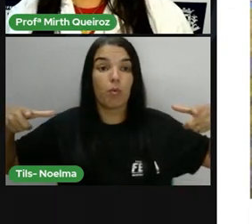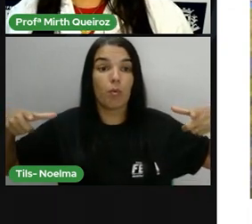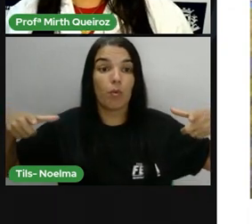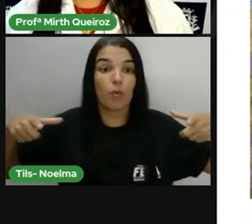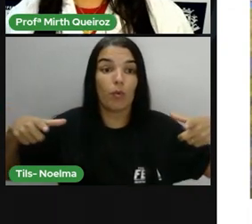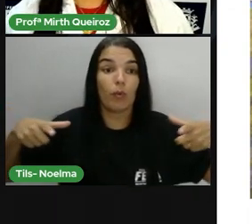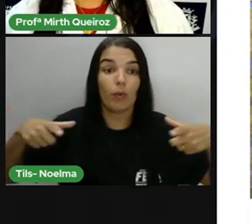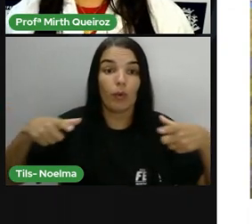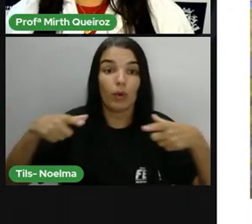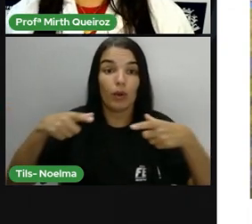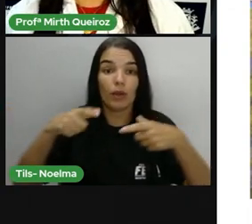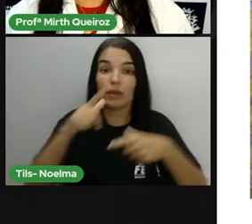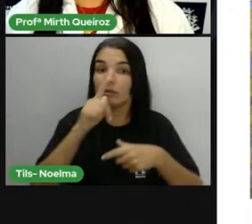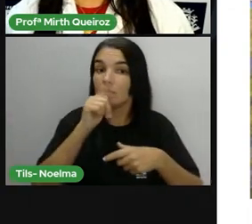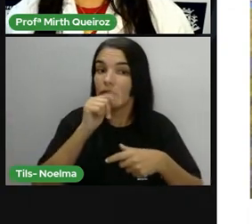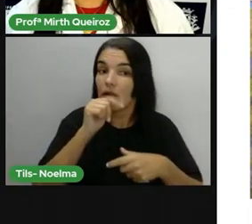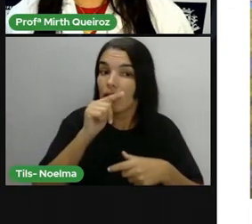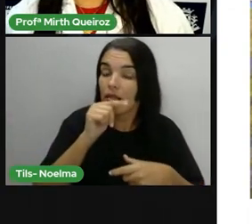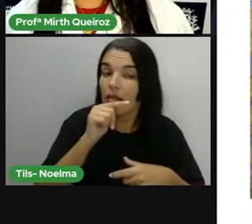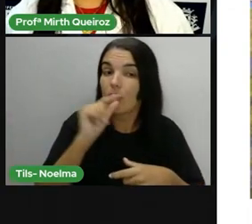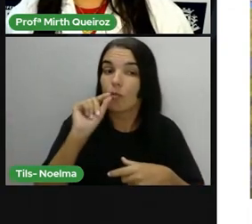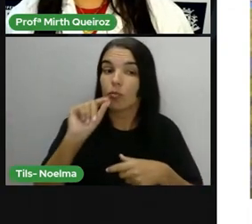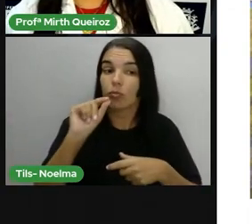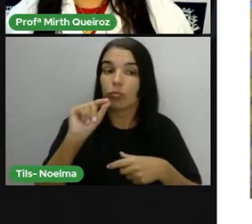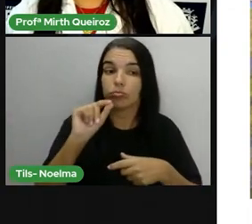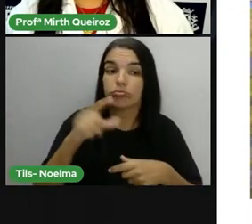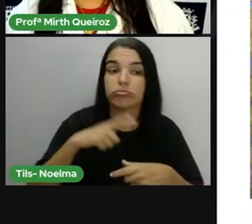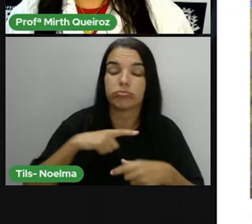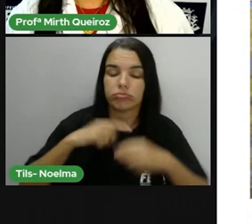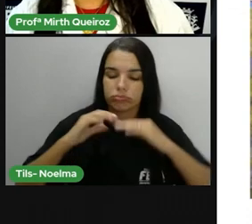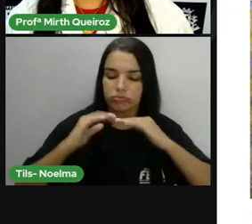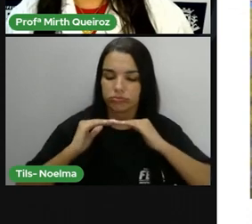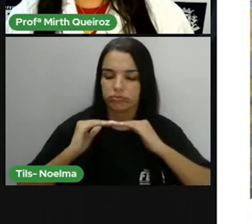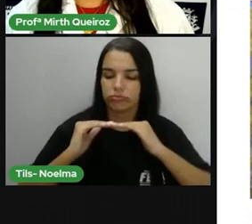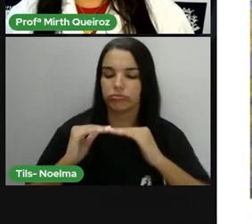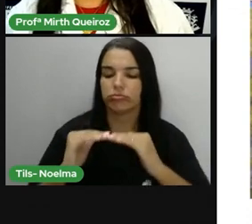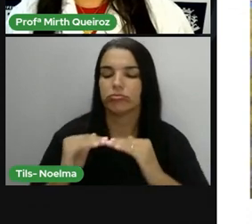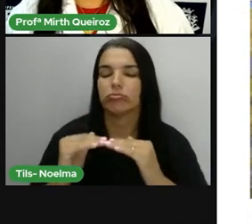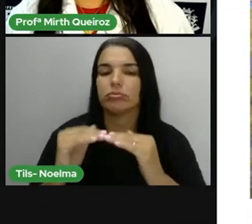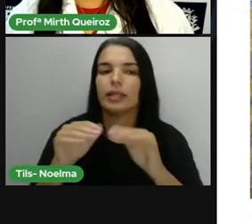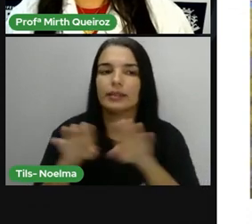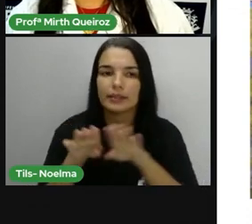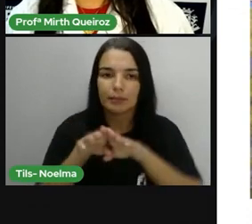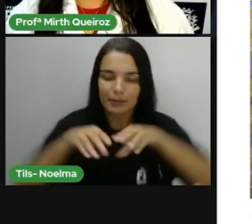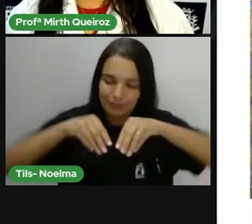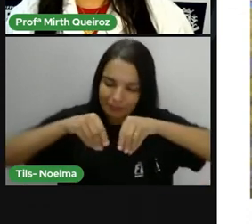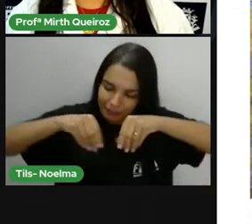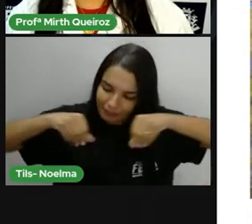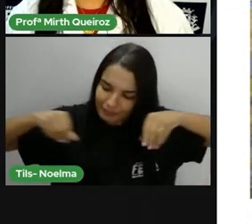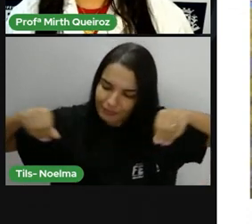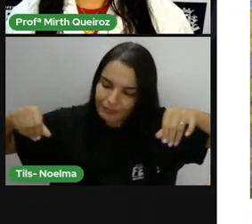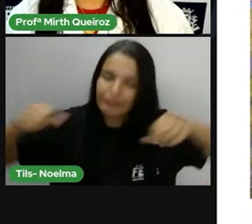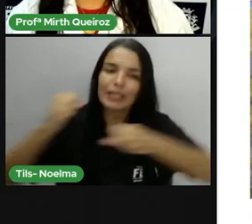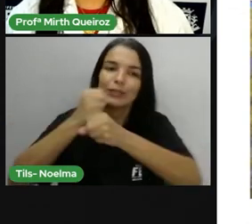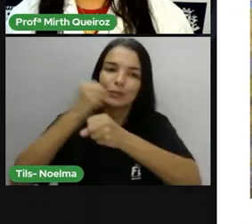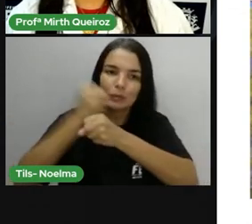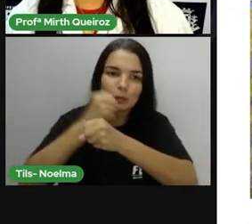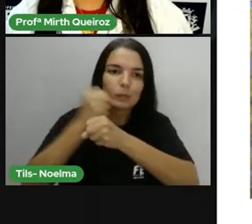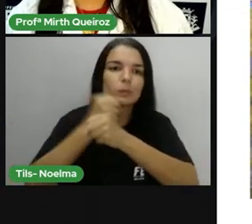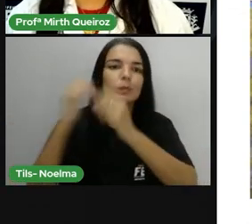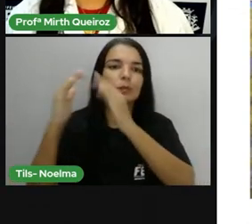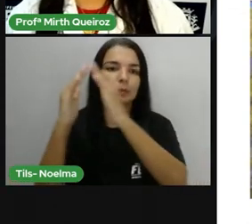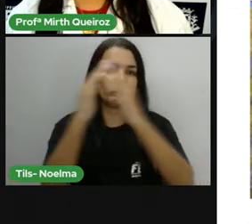Avenida Nóis Cerqueira, a Lagoa Salgada também tem sofrido com aterramento para a construção